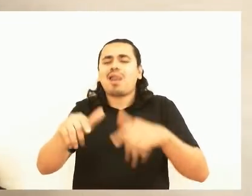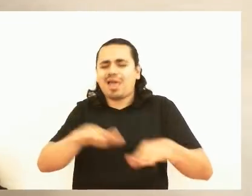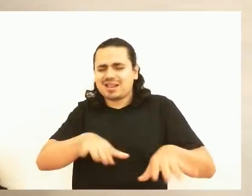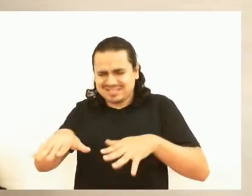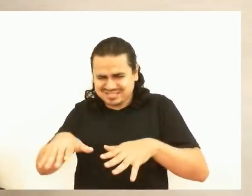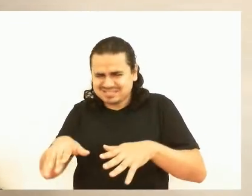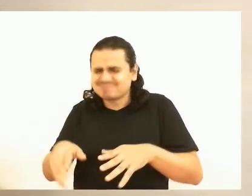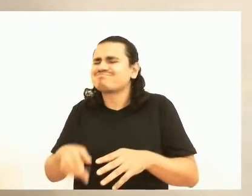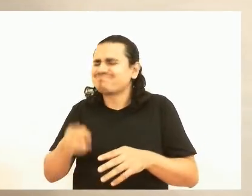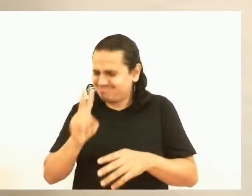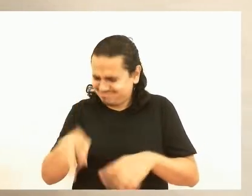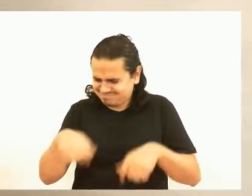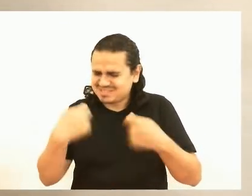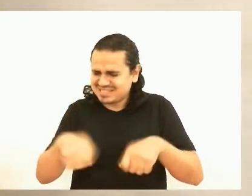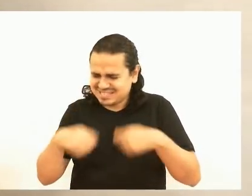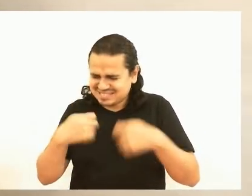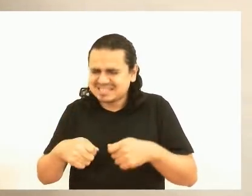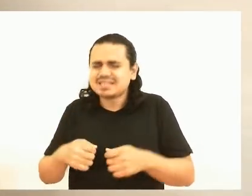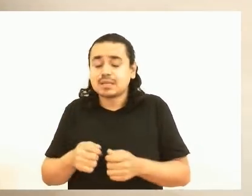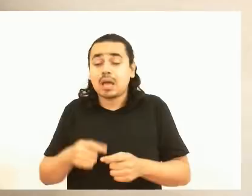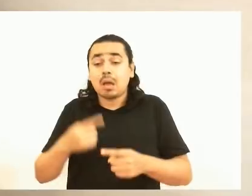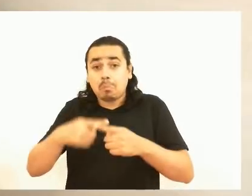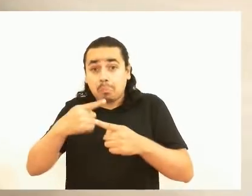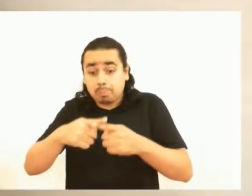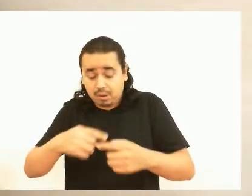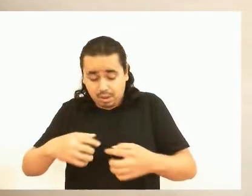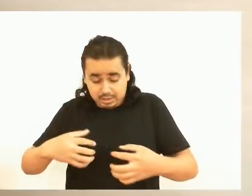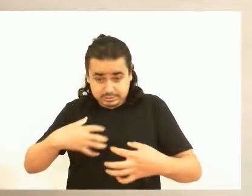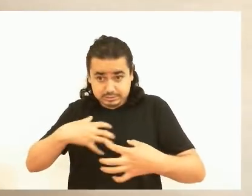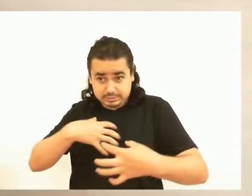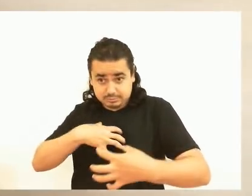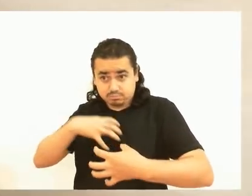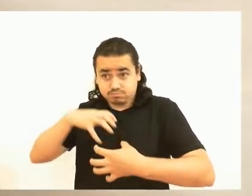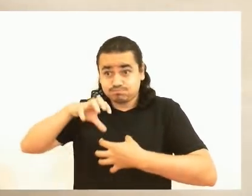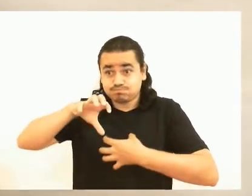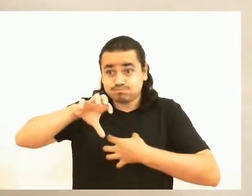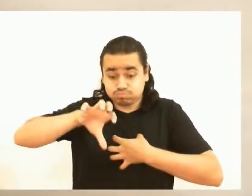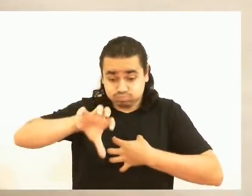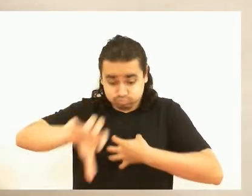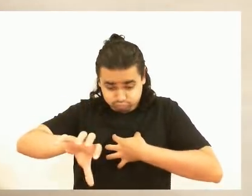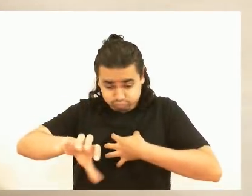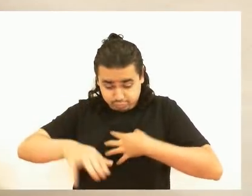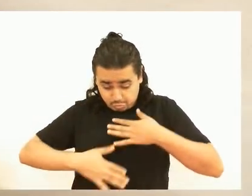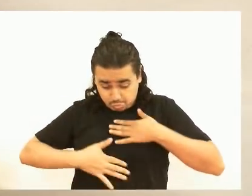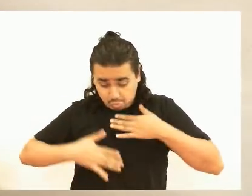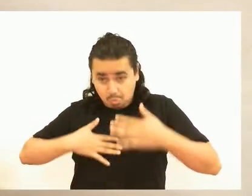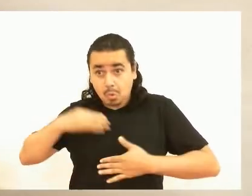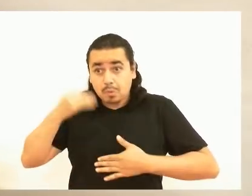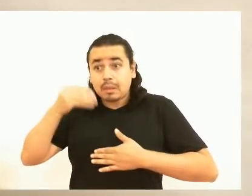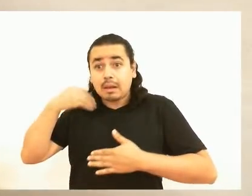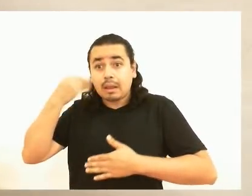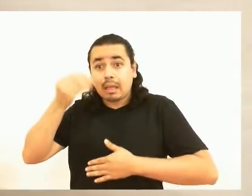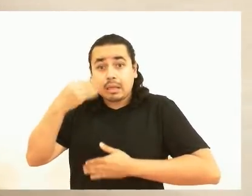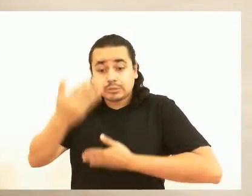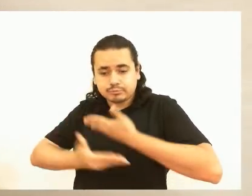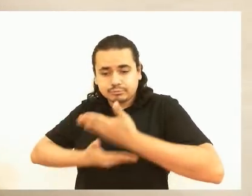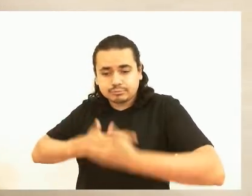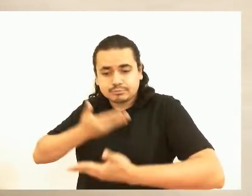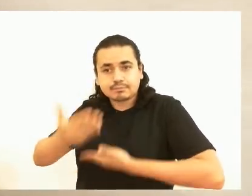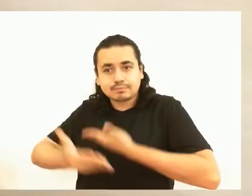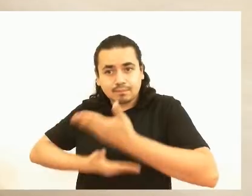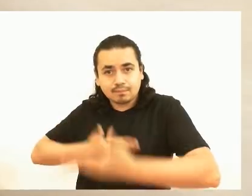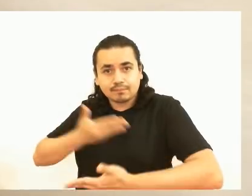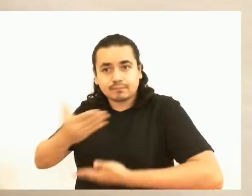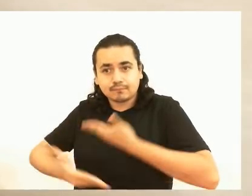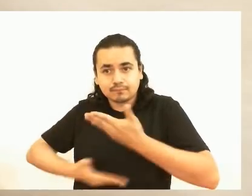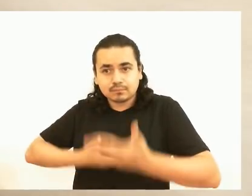se trabalhem porque aí essa pele vivenciado esse corpo da experiência vai está